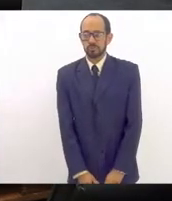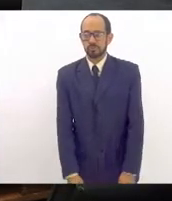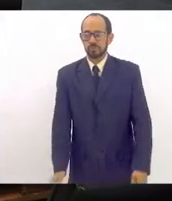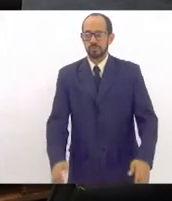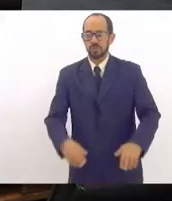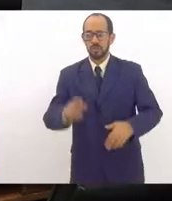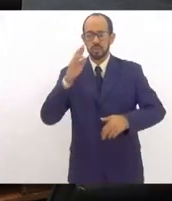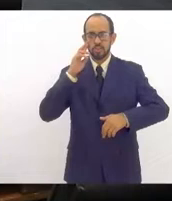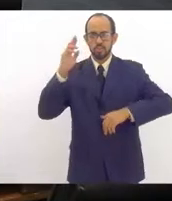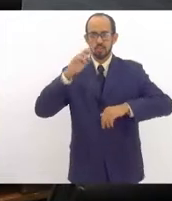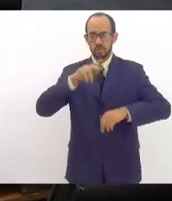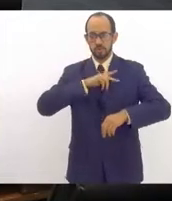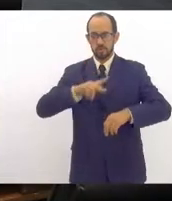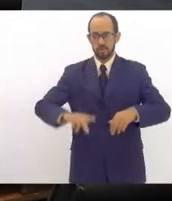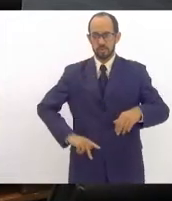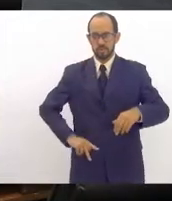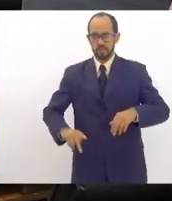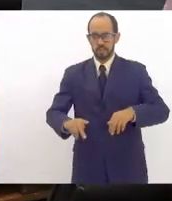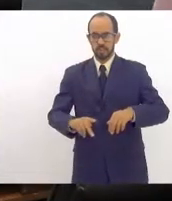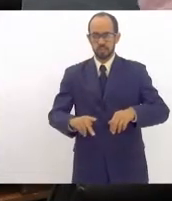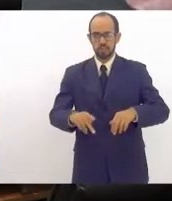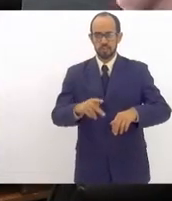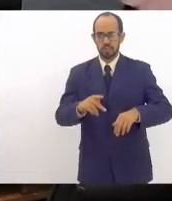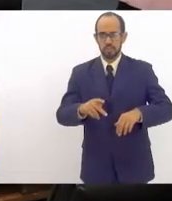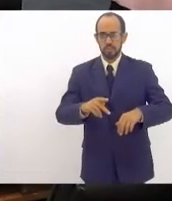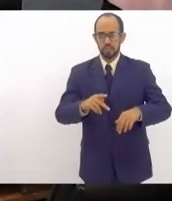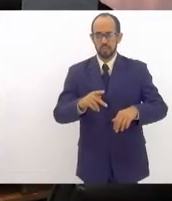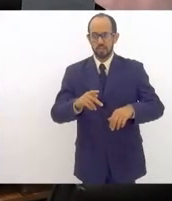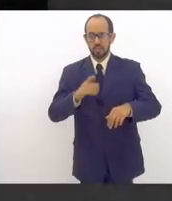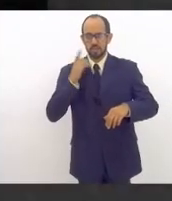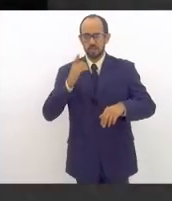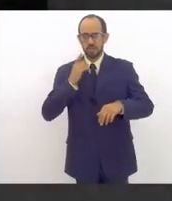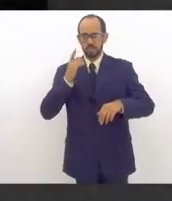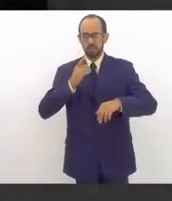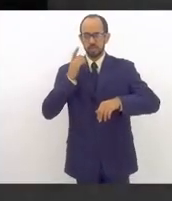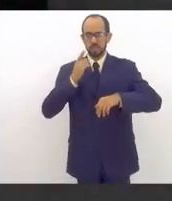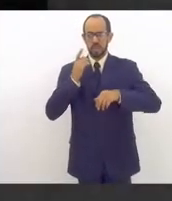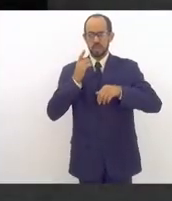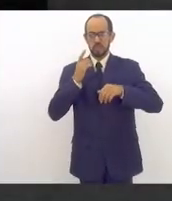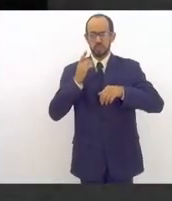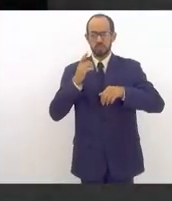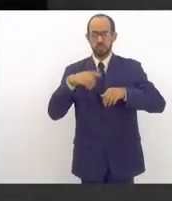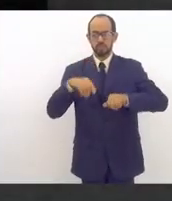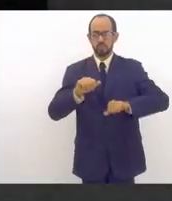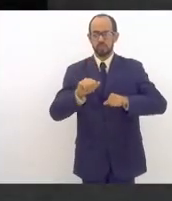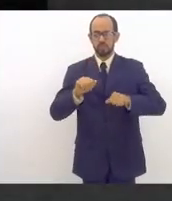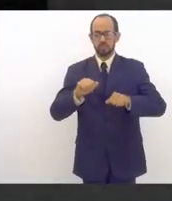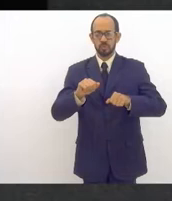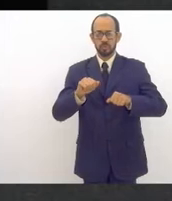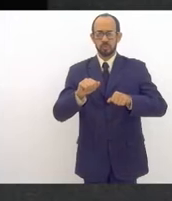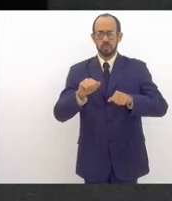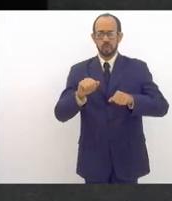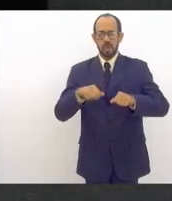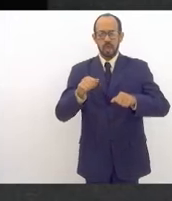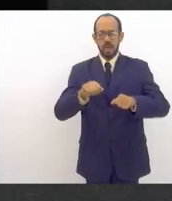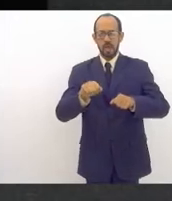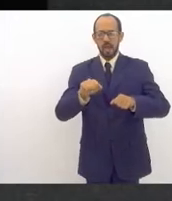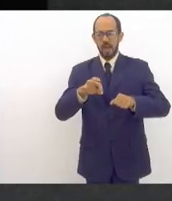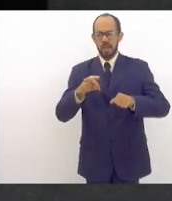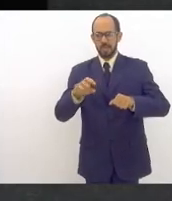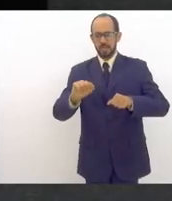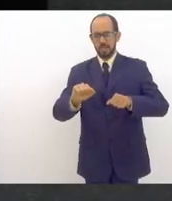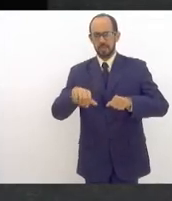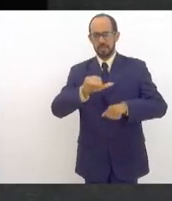senhor presidente Deputado Val da Ceasa a ata reflete com exatidão o ocorrido